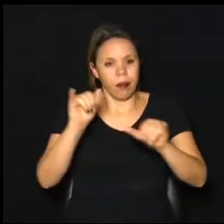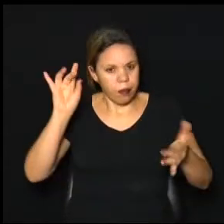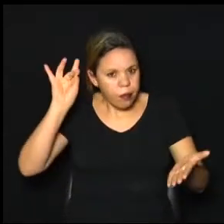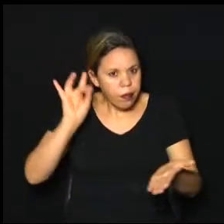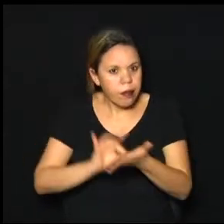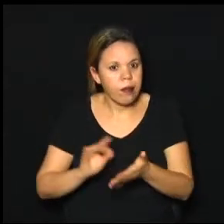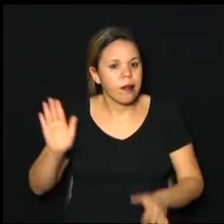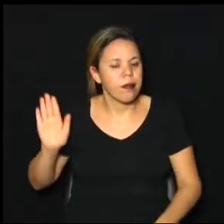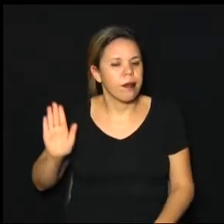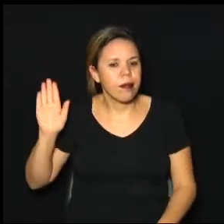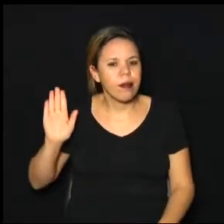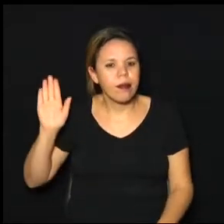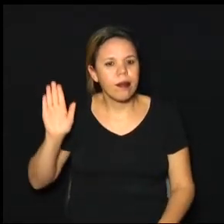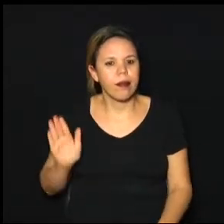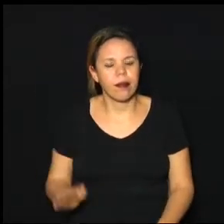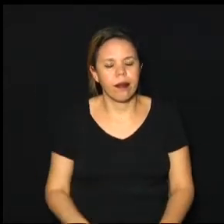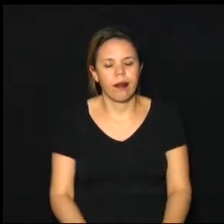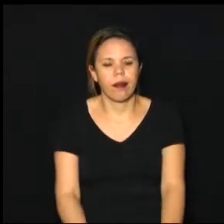eleitoral.